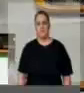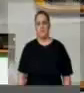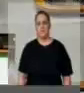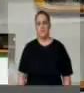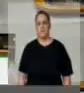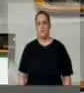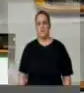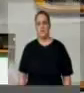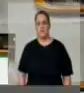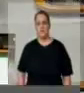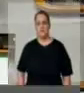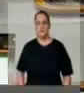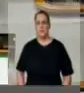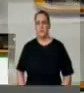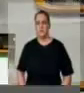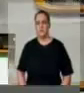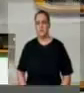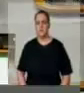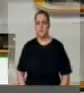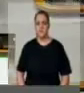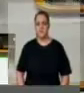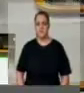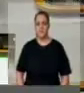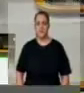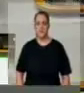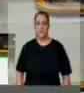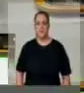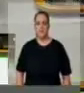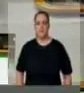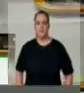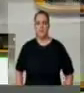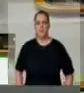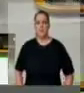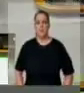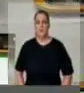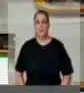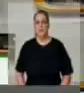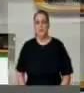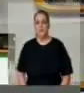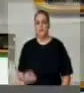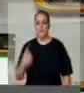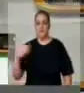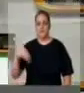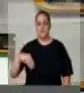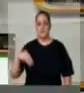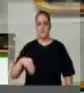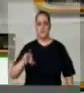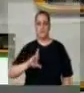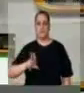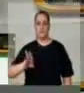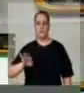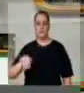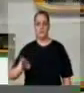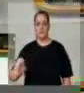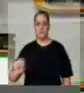Deputado, nós vamos chamar o próximo e enquanto ele vai para a tribuna eu vou dar um minuto para o deputado Rubens Bueno.